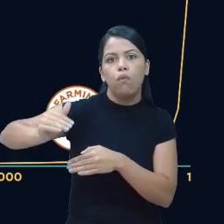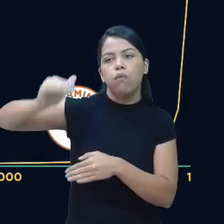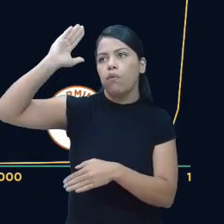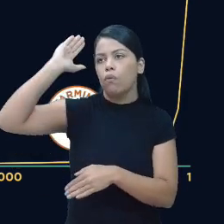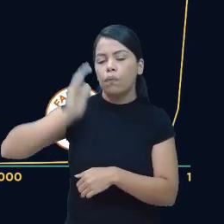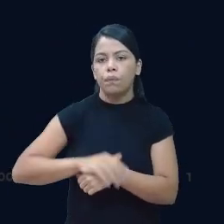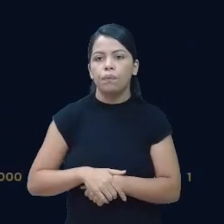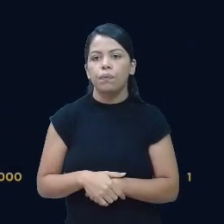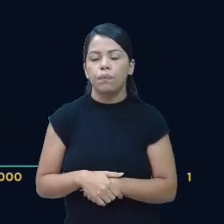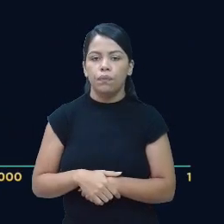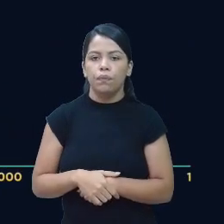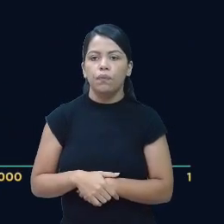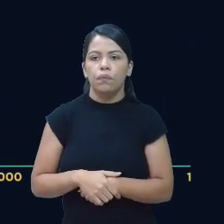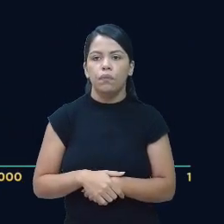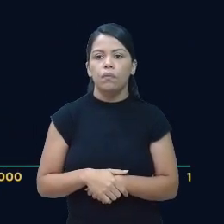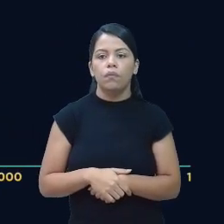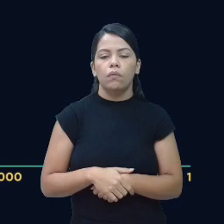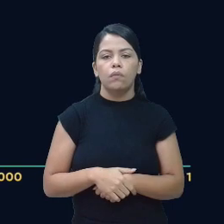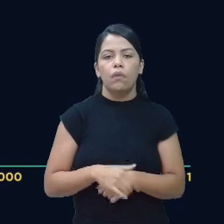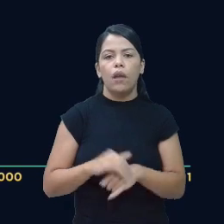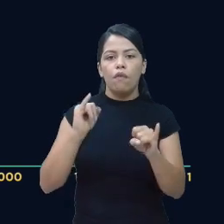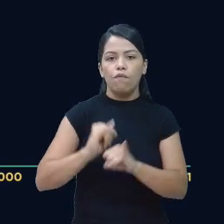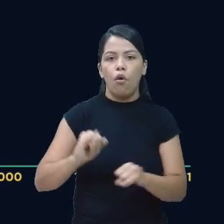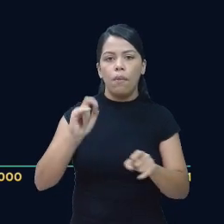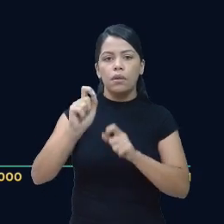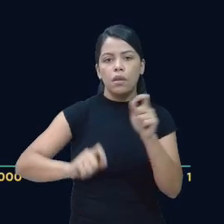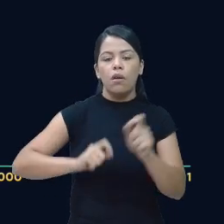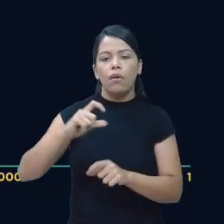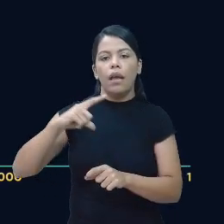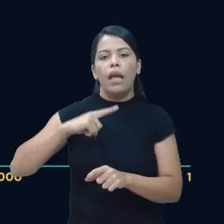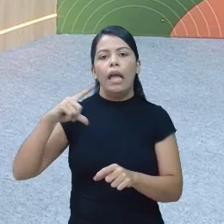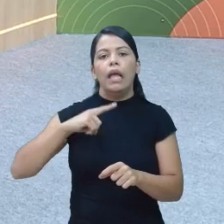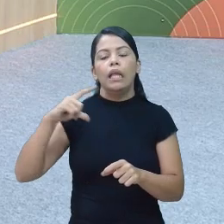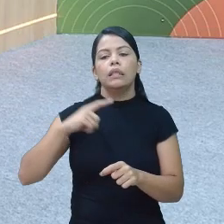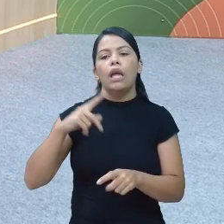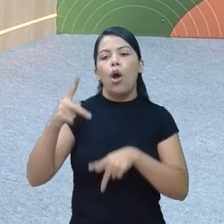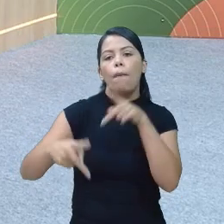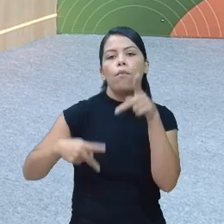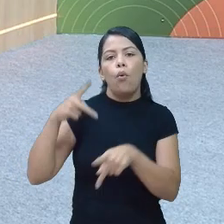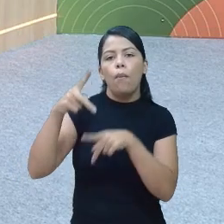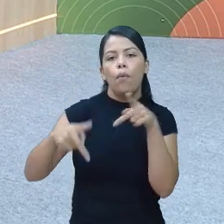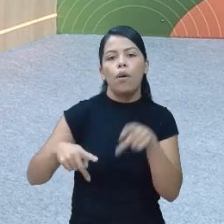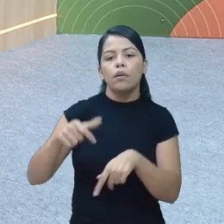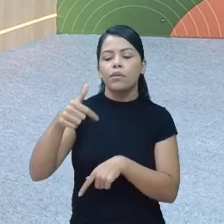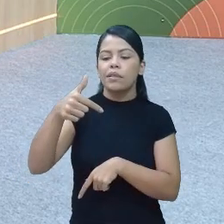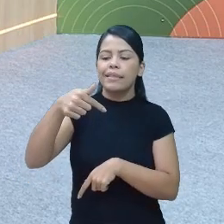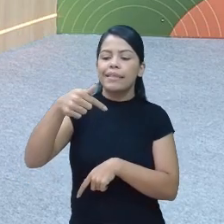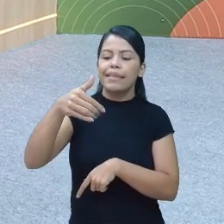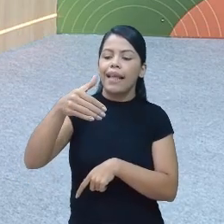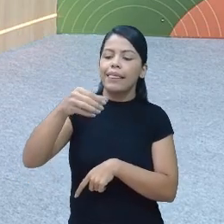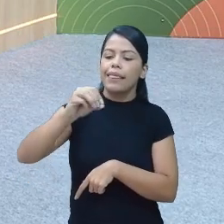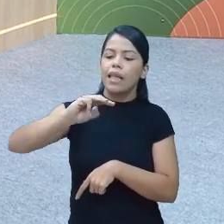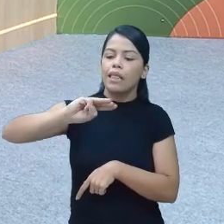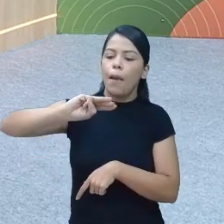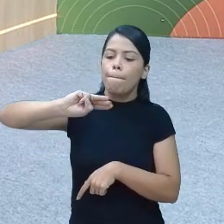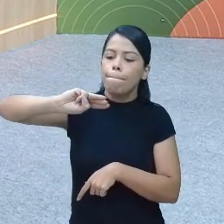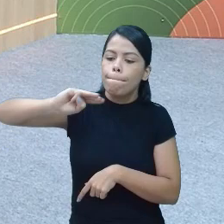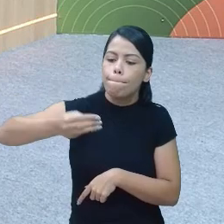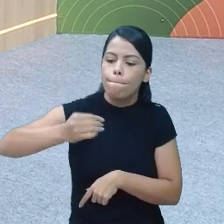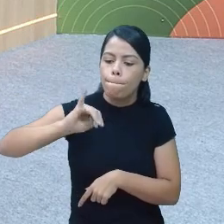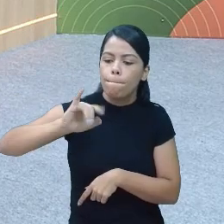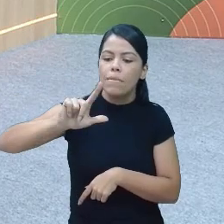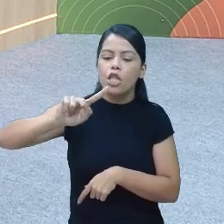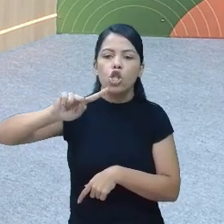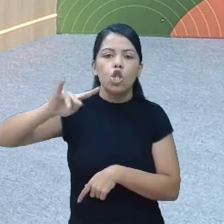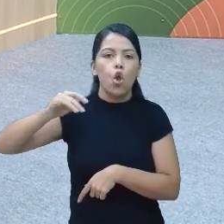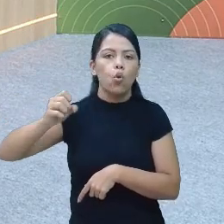diz ali é que nesse período a gente tem uma população aproximadamente de 70 milhões de pessoas, tá bom? Então